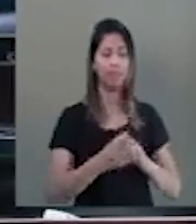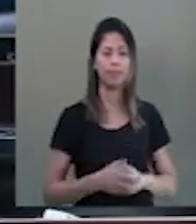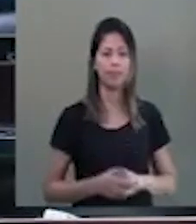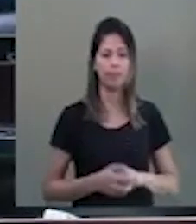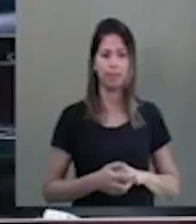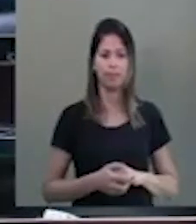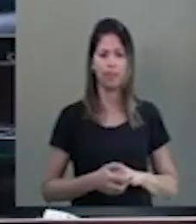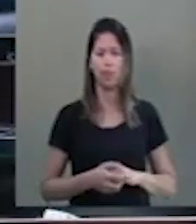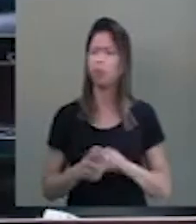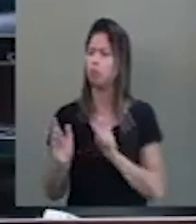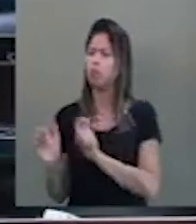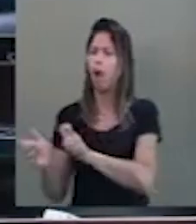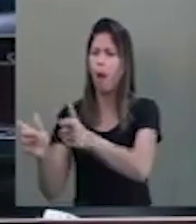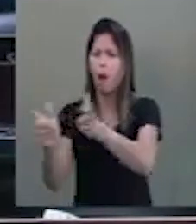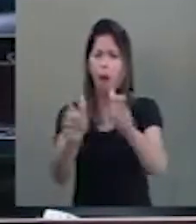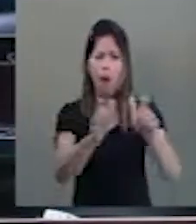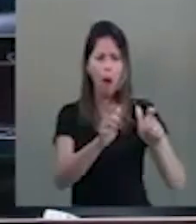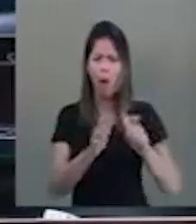Em todos os lugares.